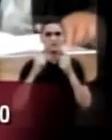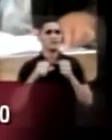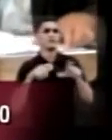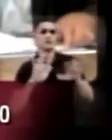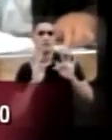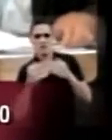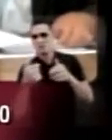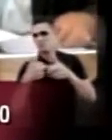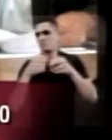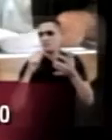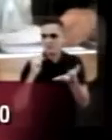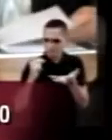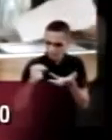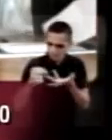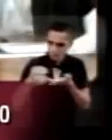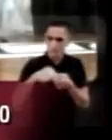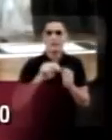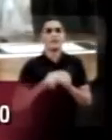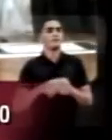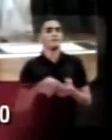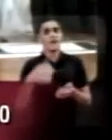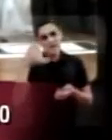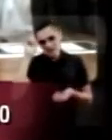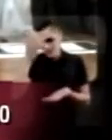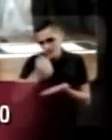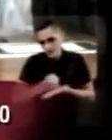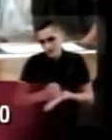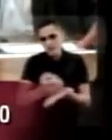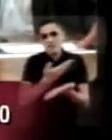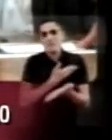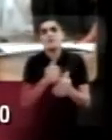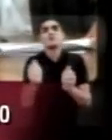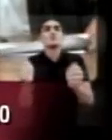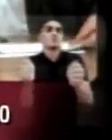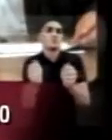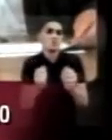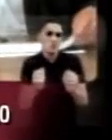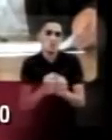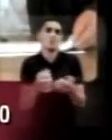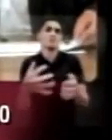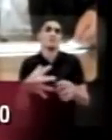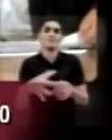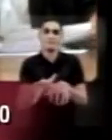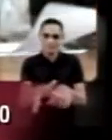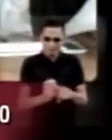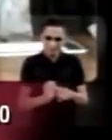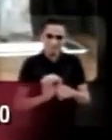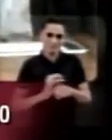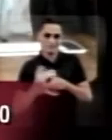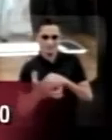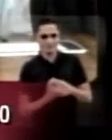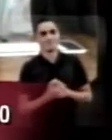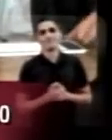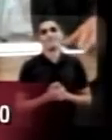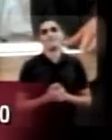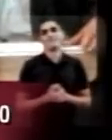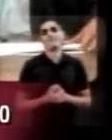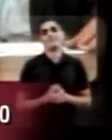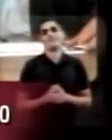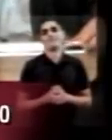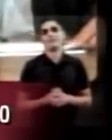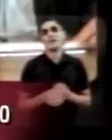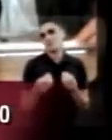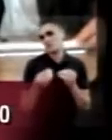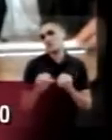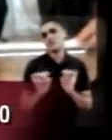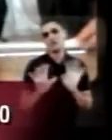com isso. Não leve seu amigo a contrair uma Covid de maneira desnecessária. Queria também